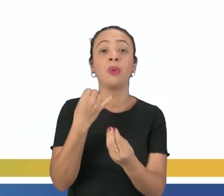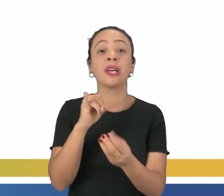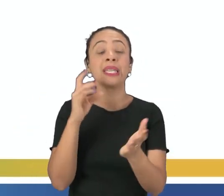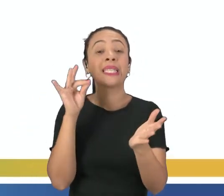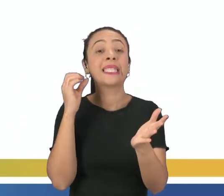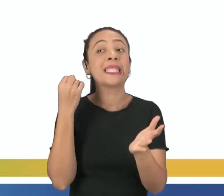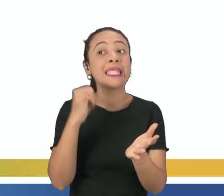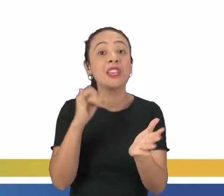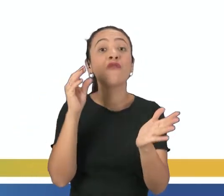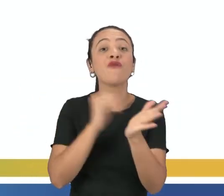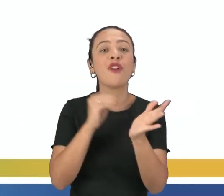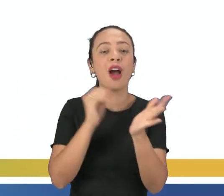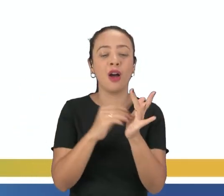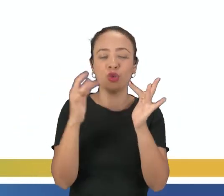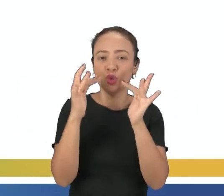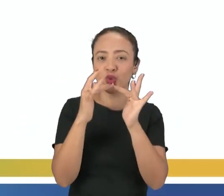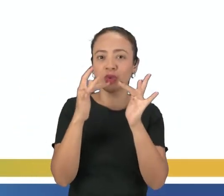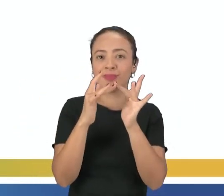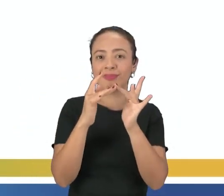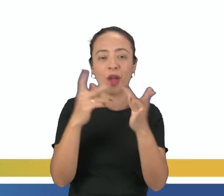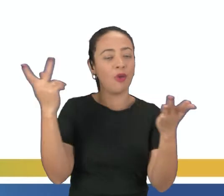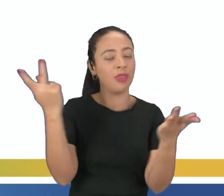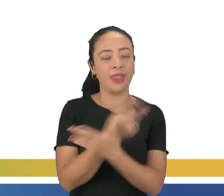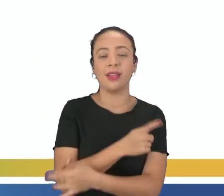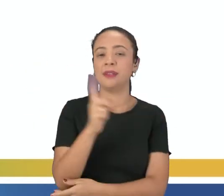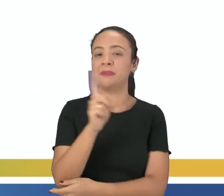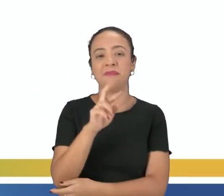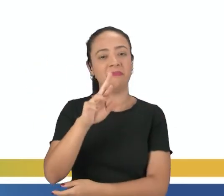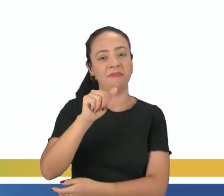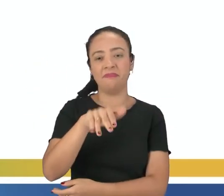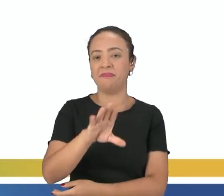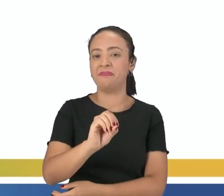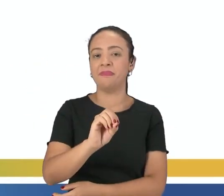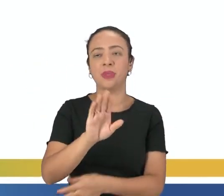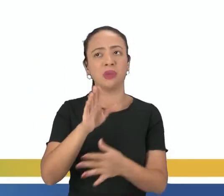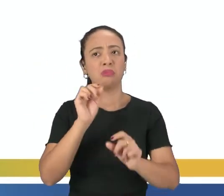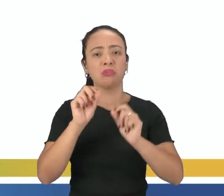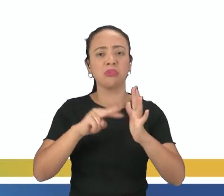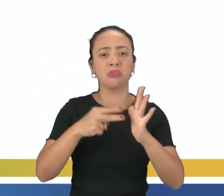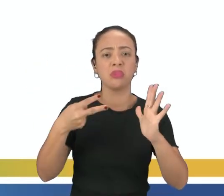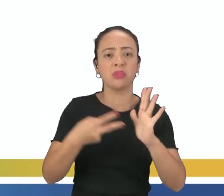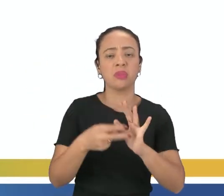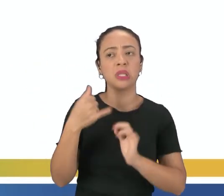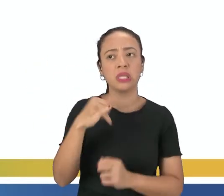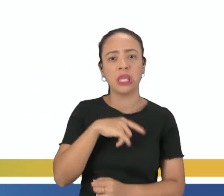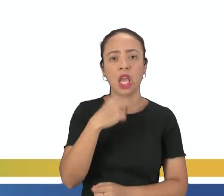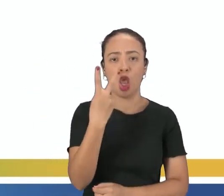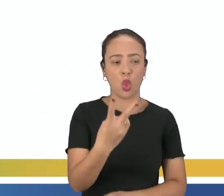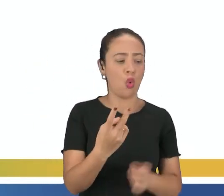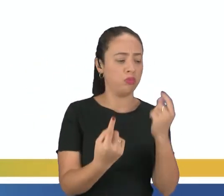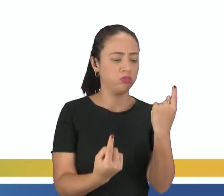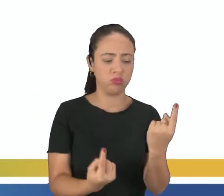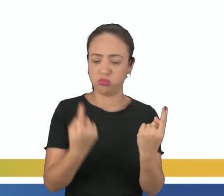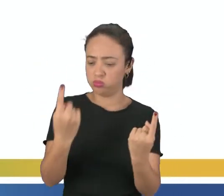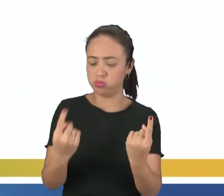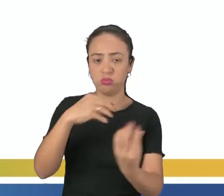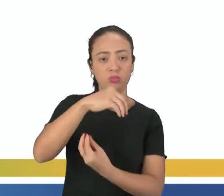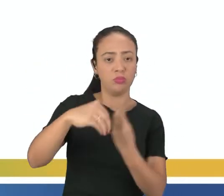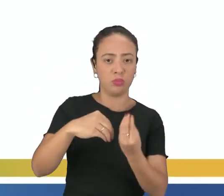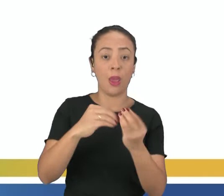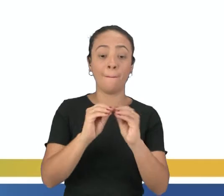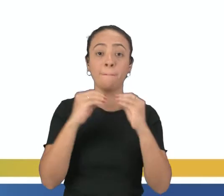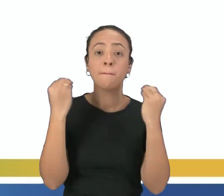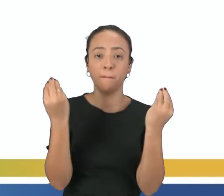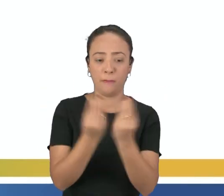houver afinidade entre elas, não ocorre a reação. Então, aqui o que quer dizer? Se a gente tiver duas substâncias químicas que a